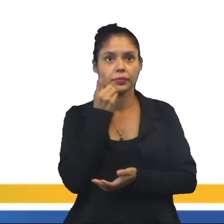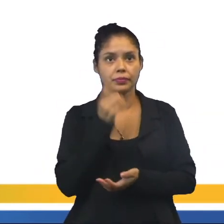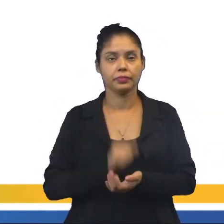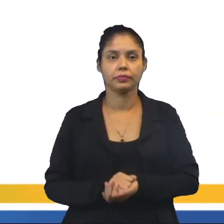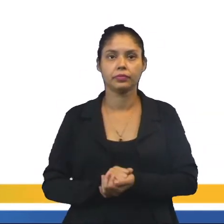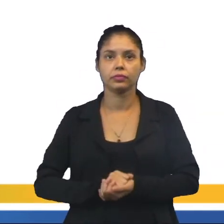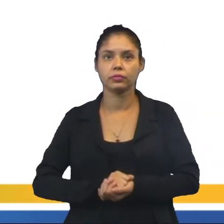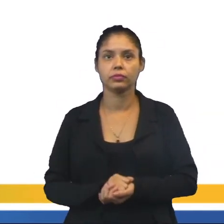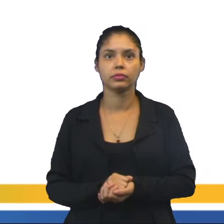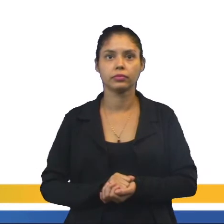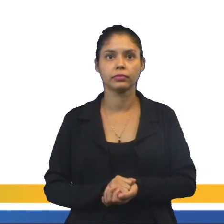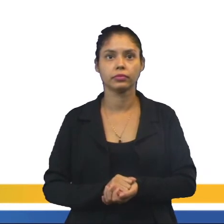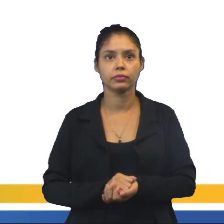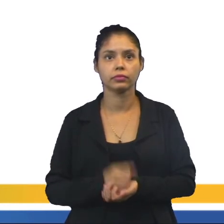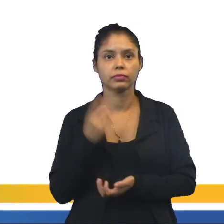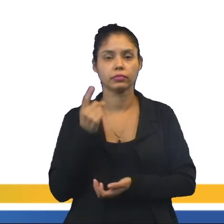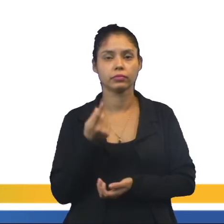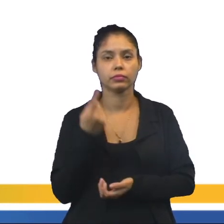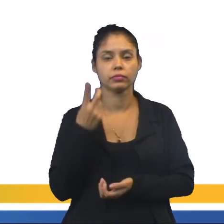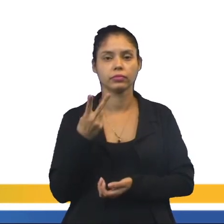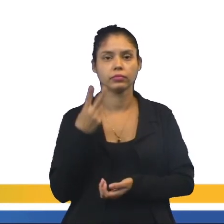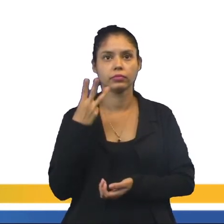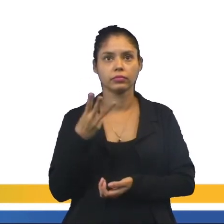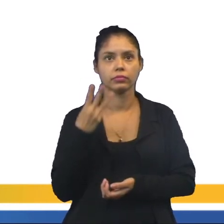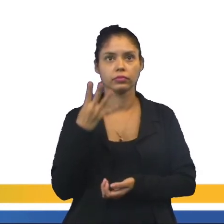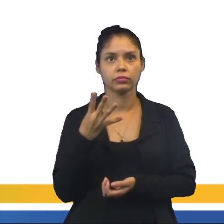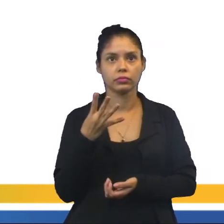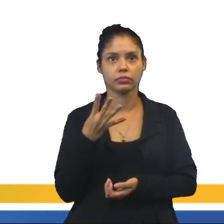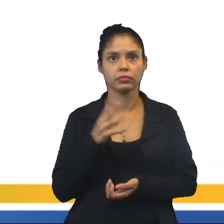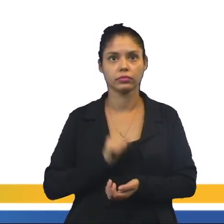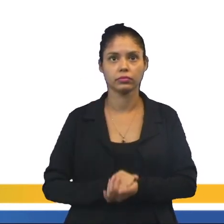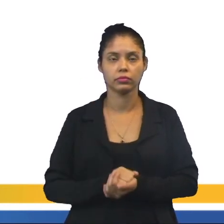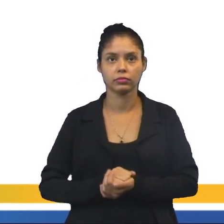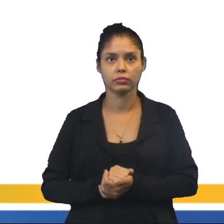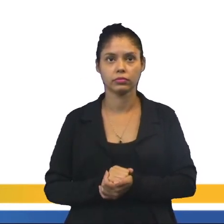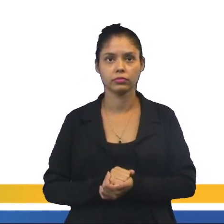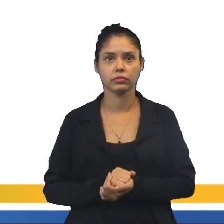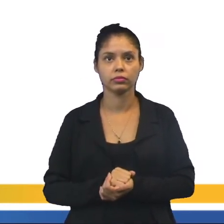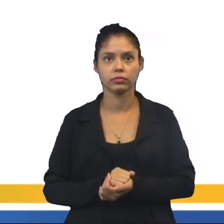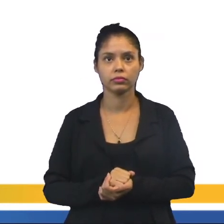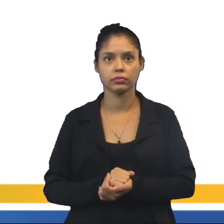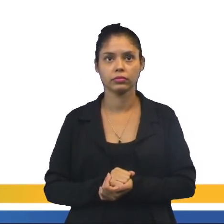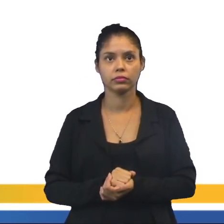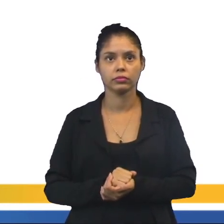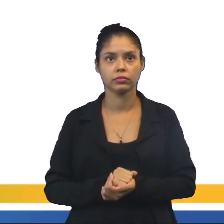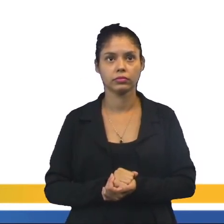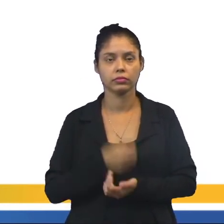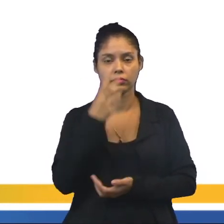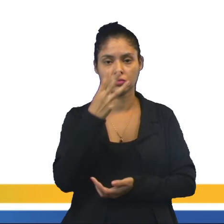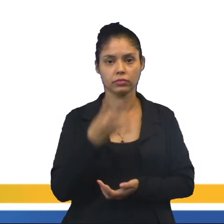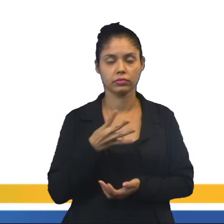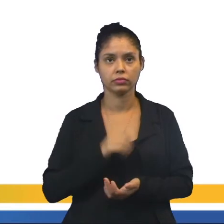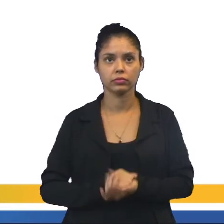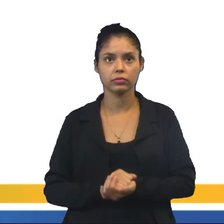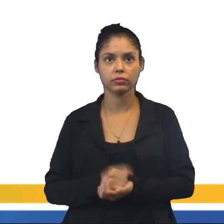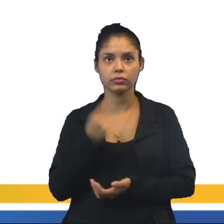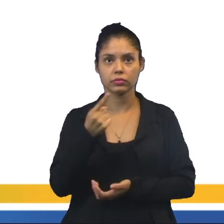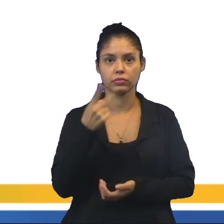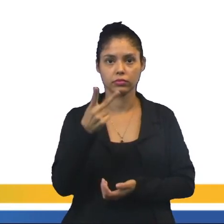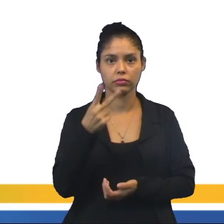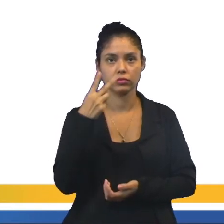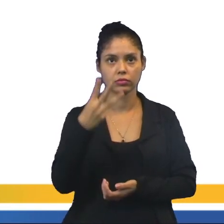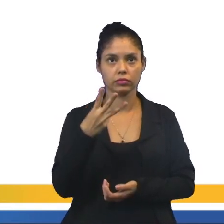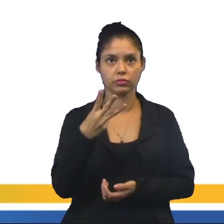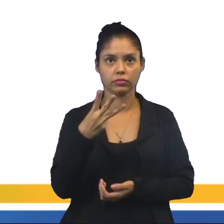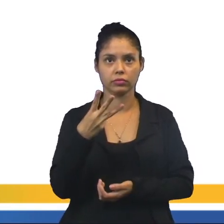Zinho então um dois três na primeira na primeira tempo quatro ali primeira falta um